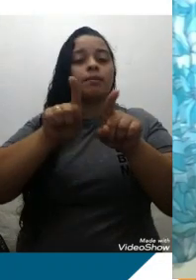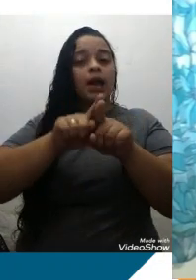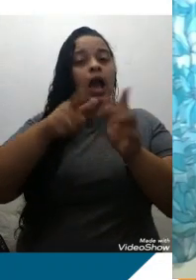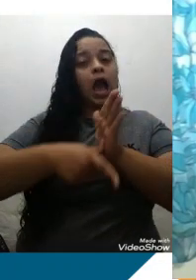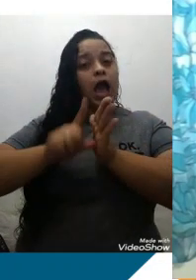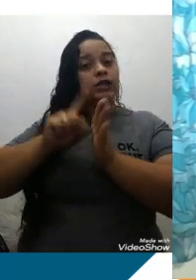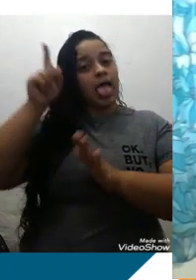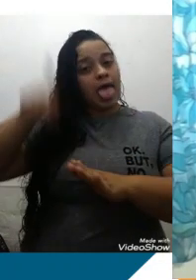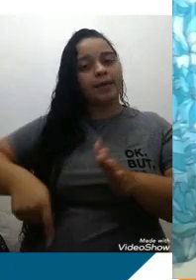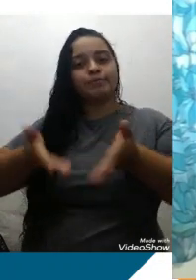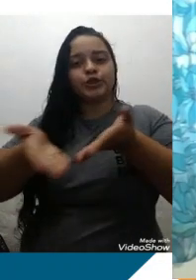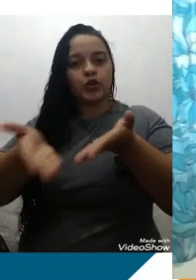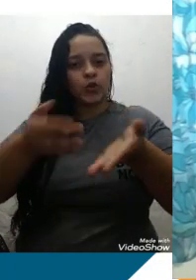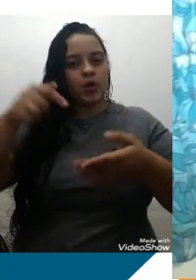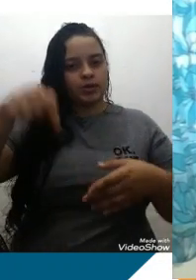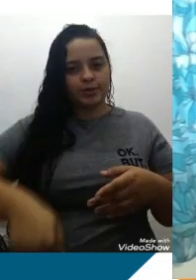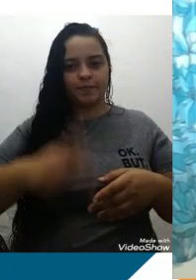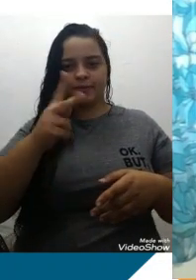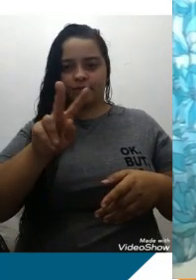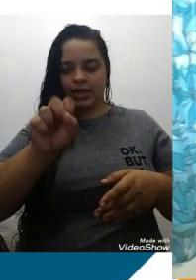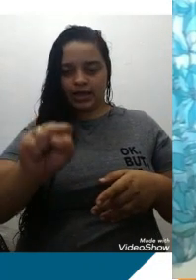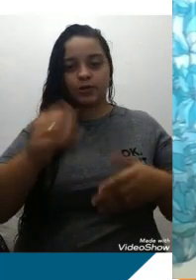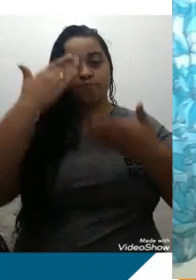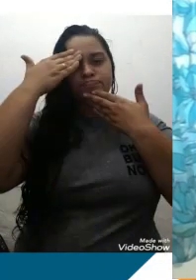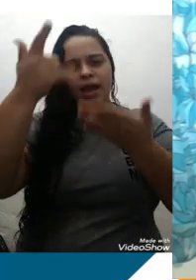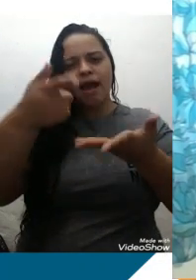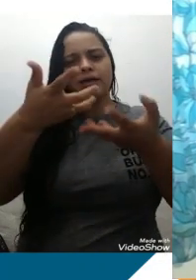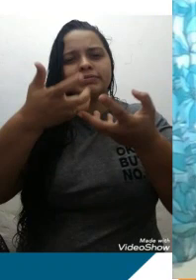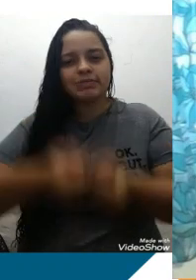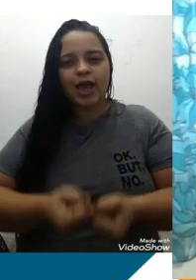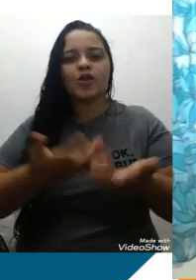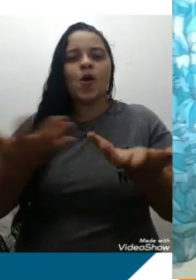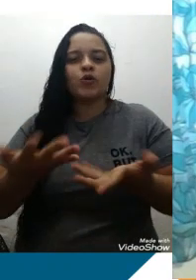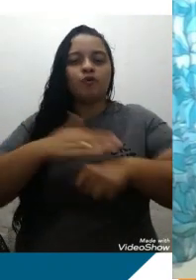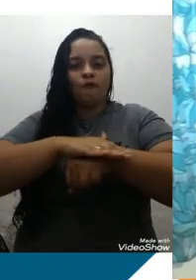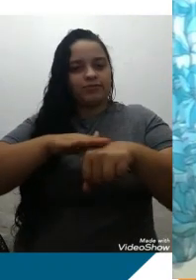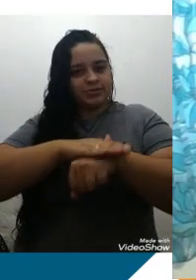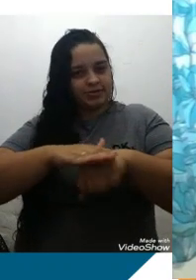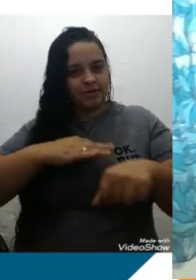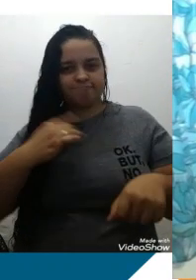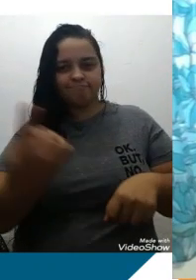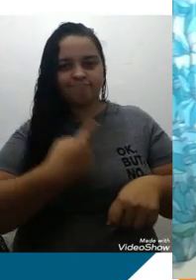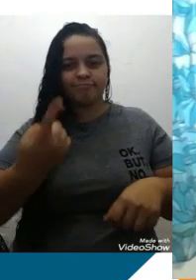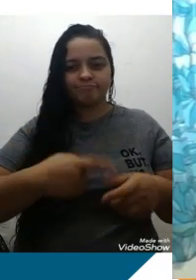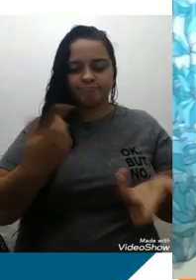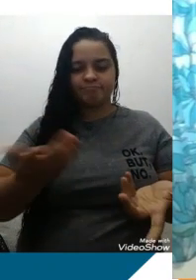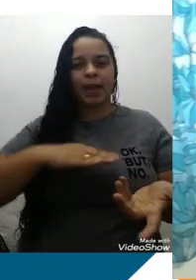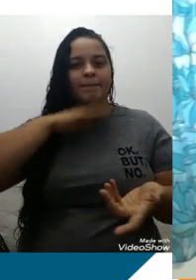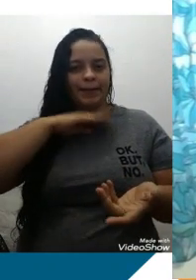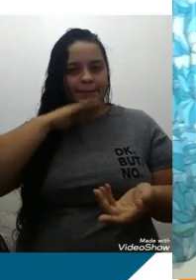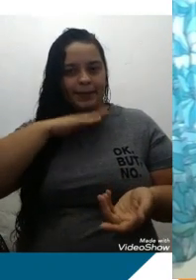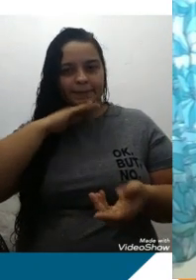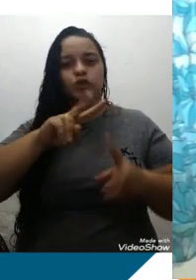João, bem-vindo. Obrigada por ter aceito o nosso convite de fazer essa entrevista com a gente, na verdade, bater um papo sobre esses